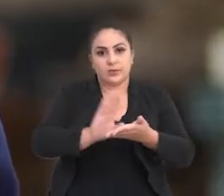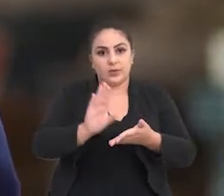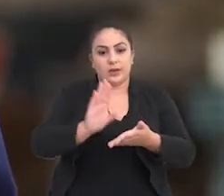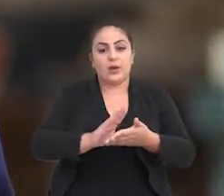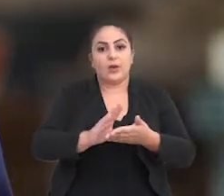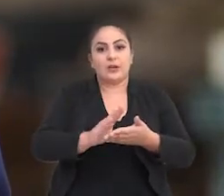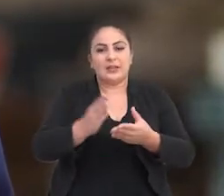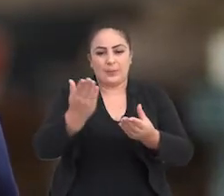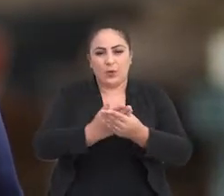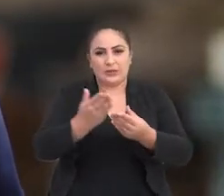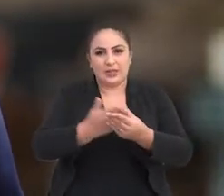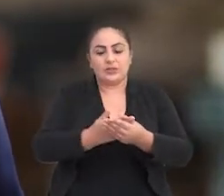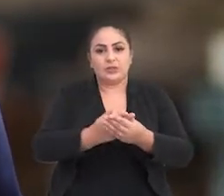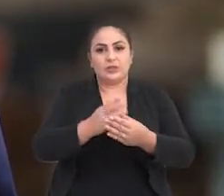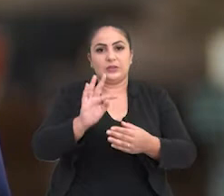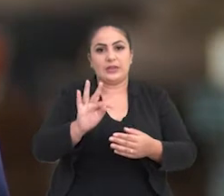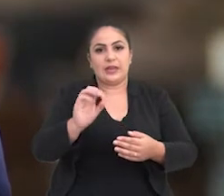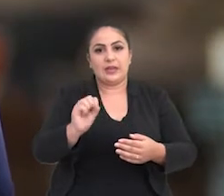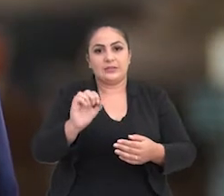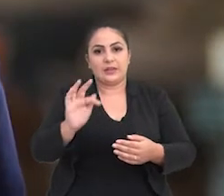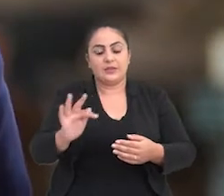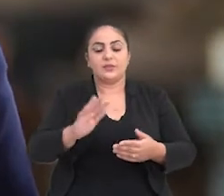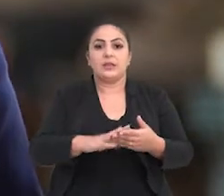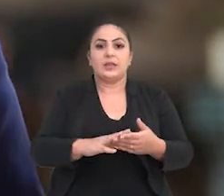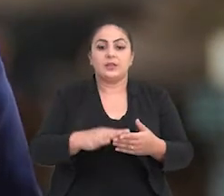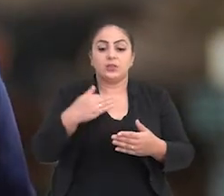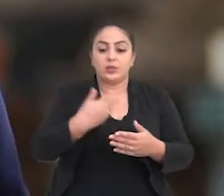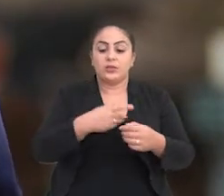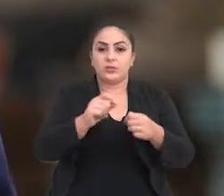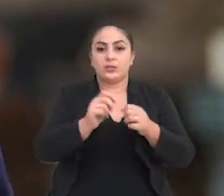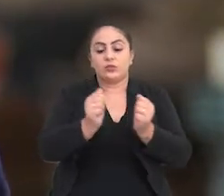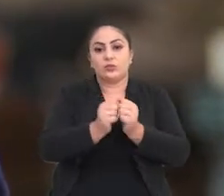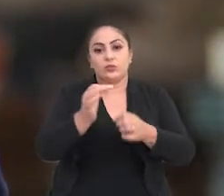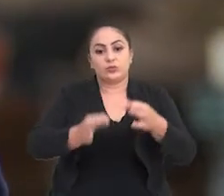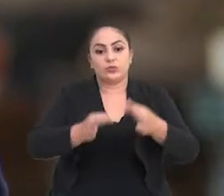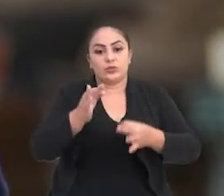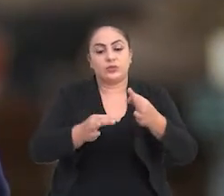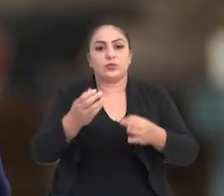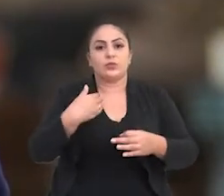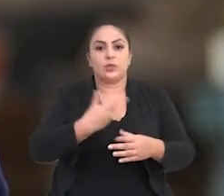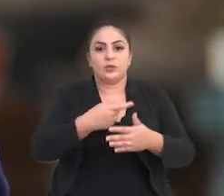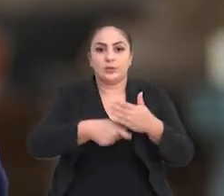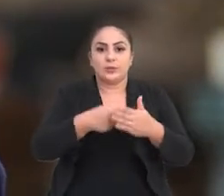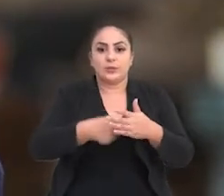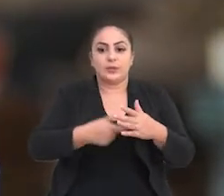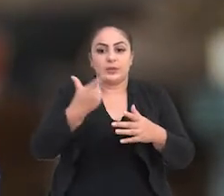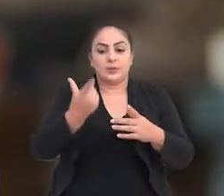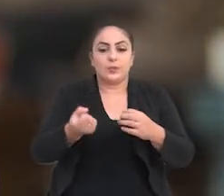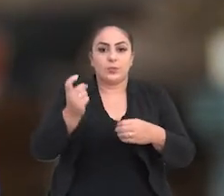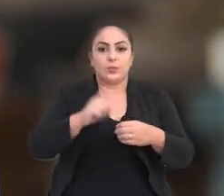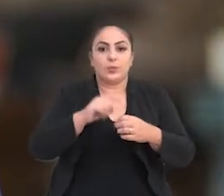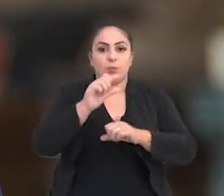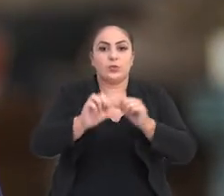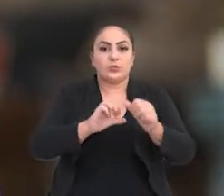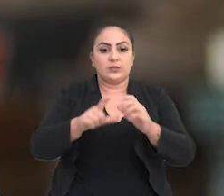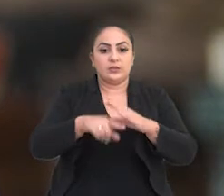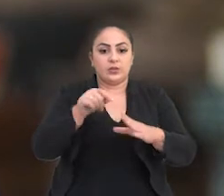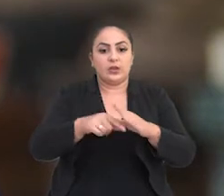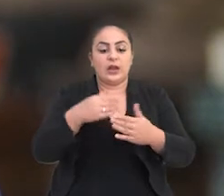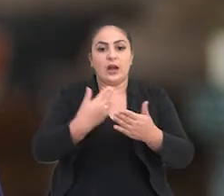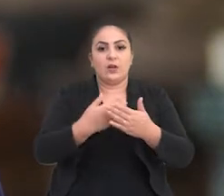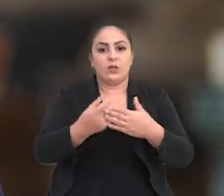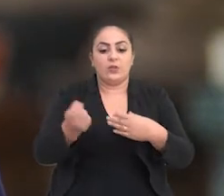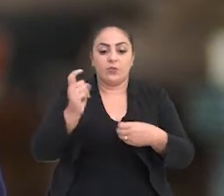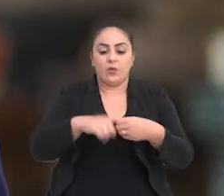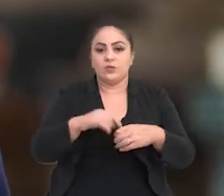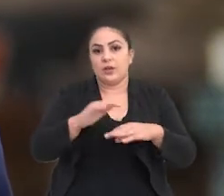recursos ao Supremo Tribunal Federal, todos os nossos esforços que nós estamos fazendo junto ao Judiciário, é que nós buscamos reverter essa decisão para que as